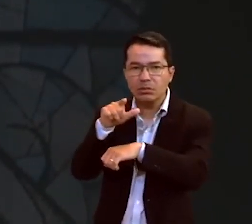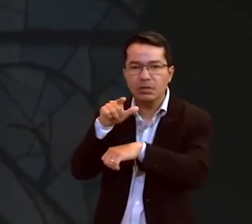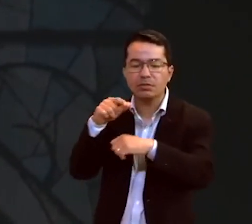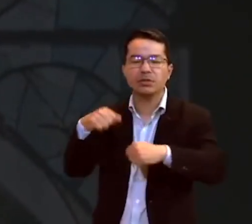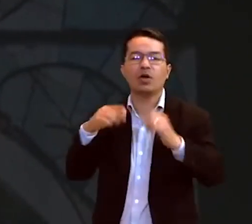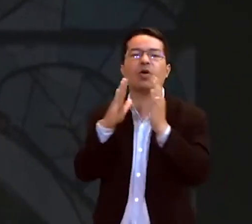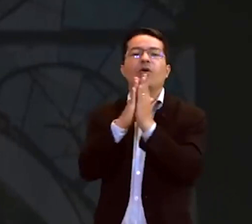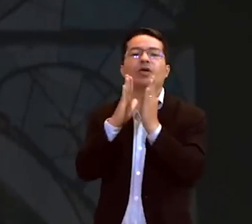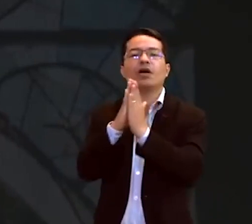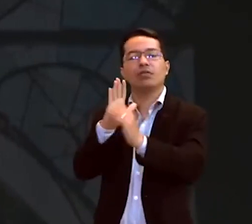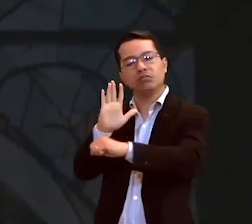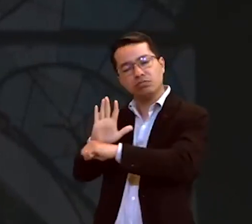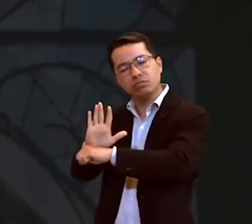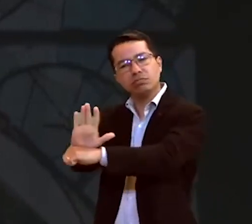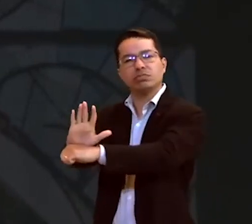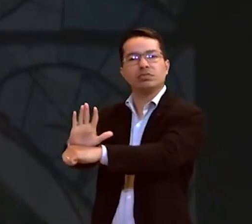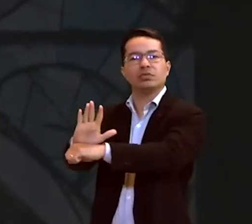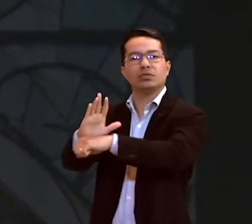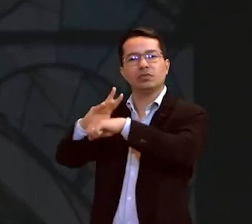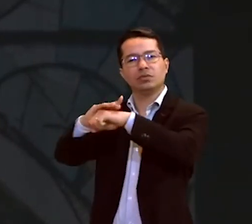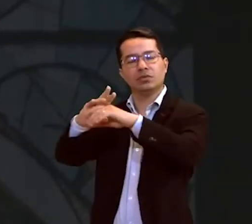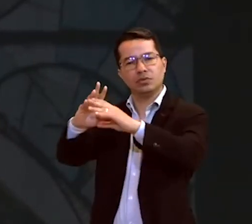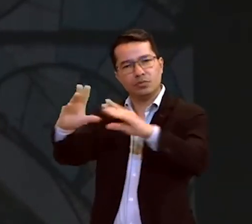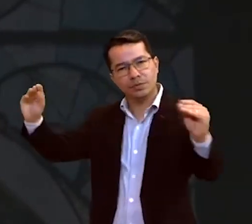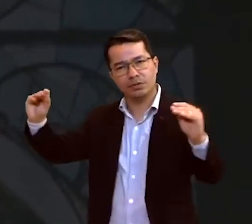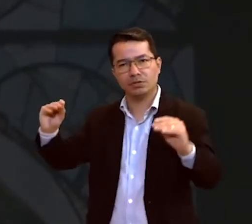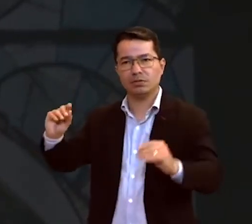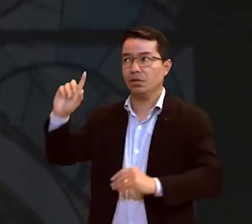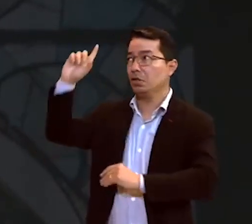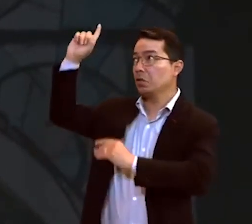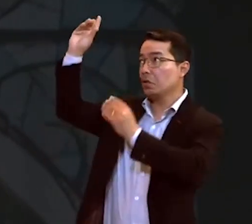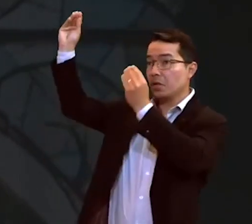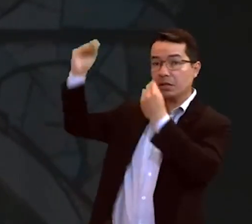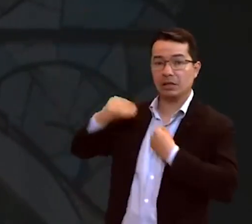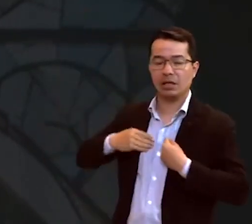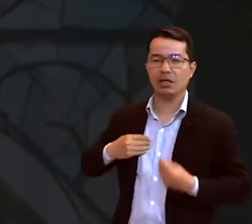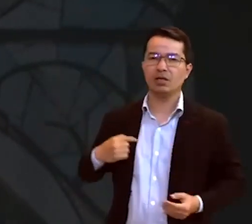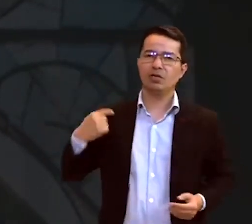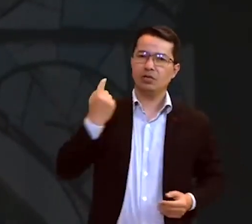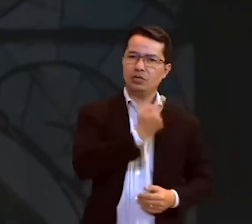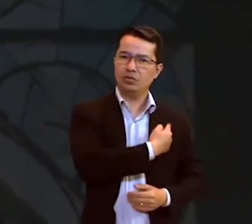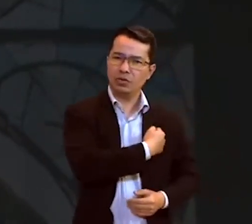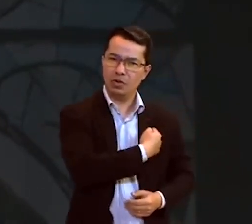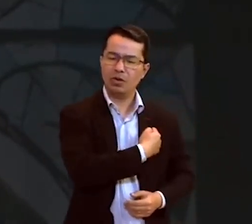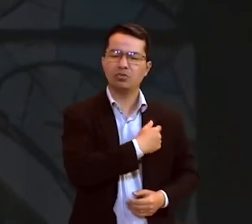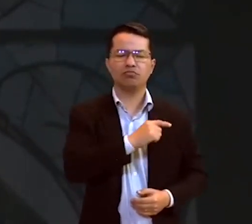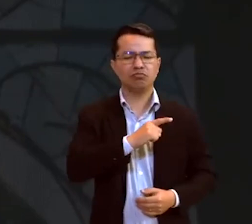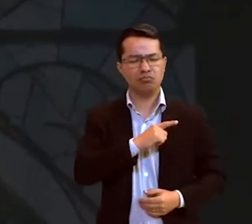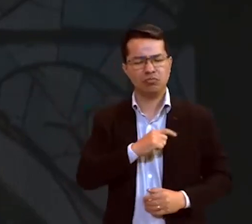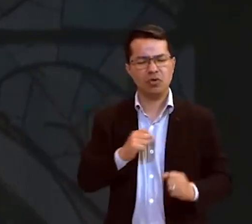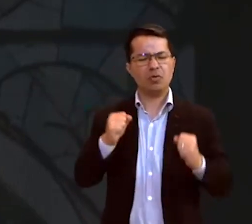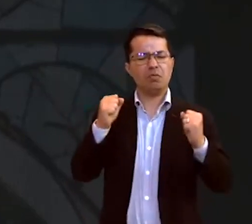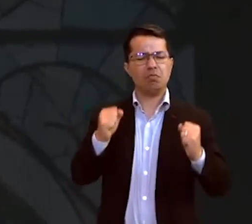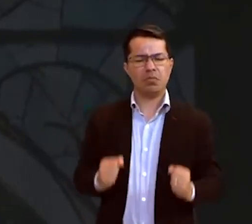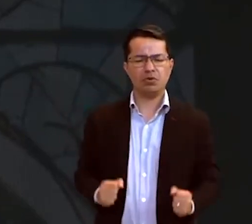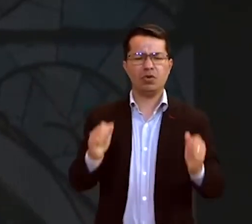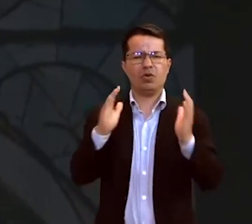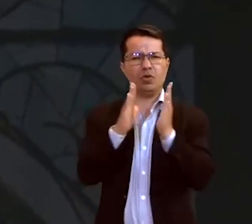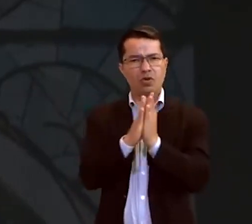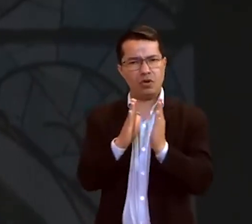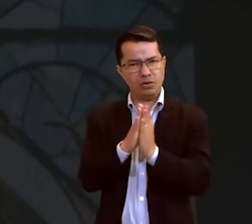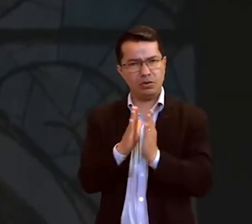a nós a autoridade e poder para nós orarmos e clamarmos a Deus para que Ele viesse curar o seu povo